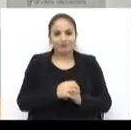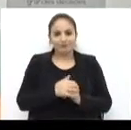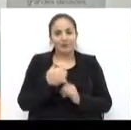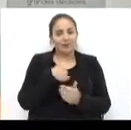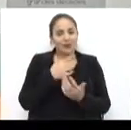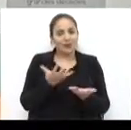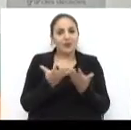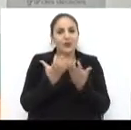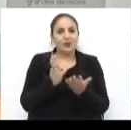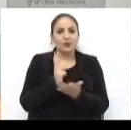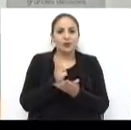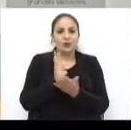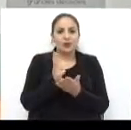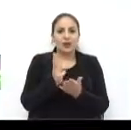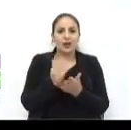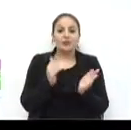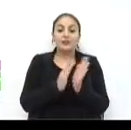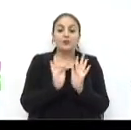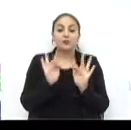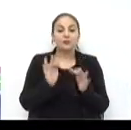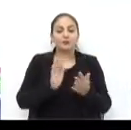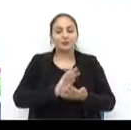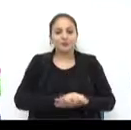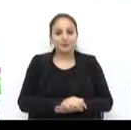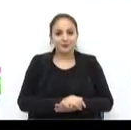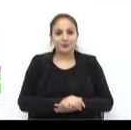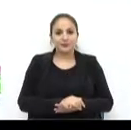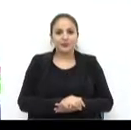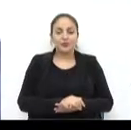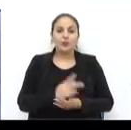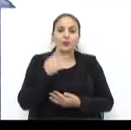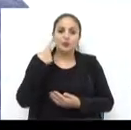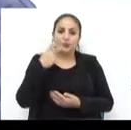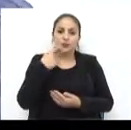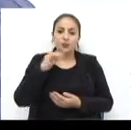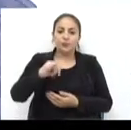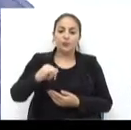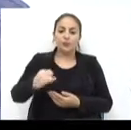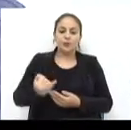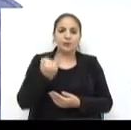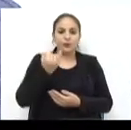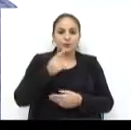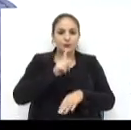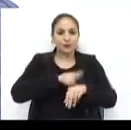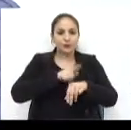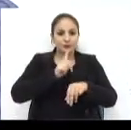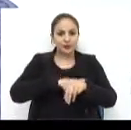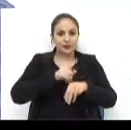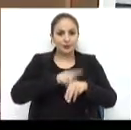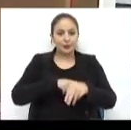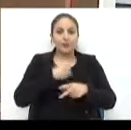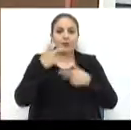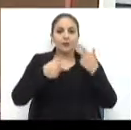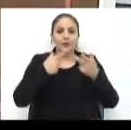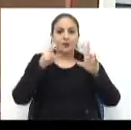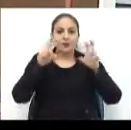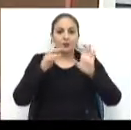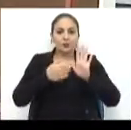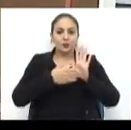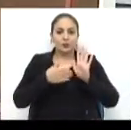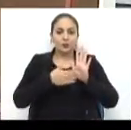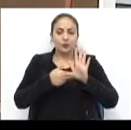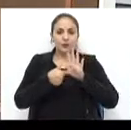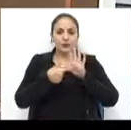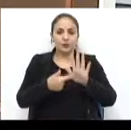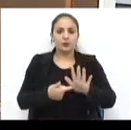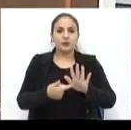E pretendo continuar aqui até o fim. O orador do Grande Expediente aproveitou o restante do espaço para falar sobre